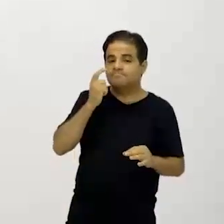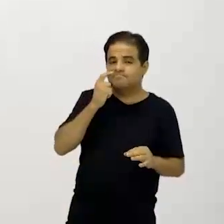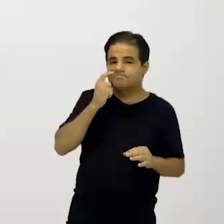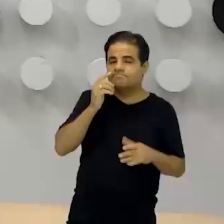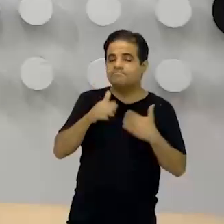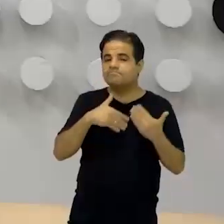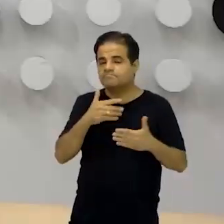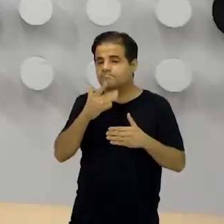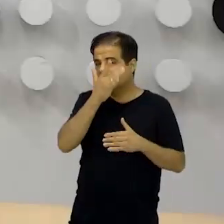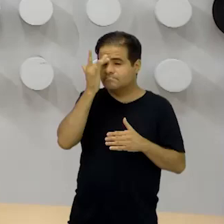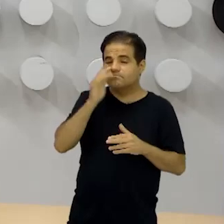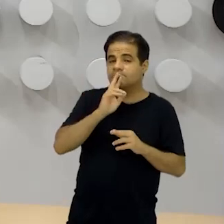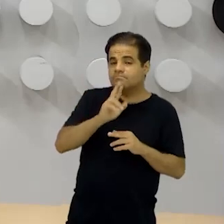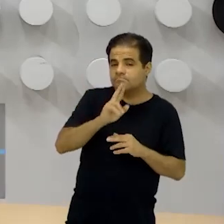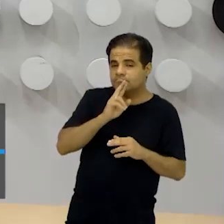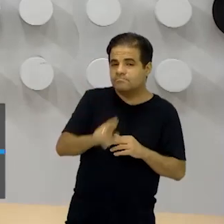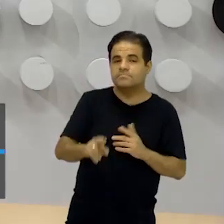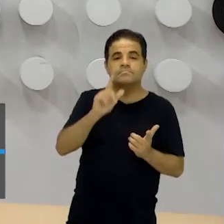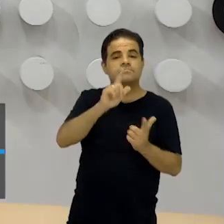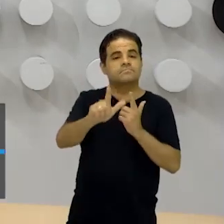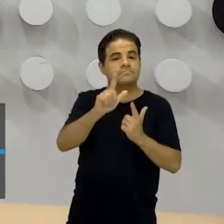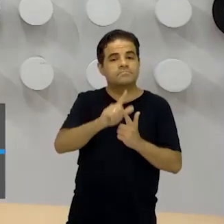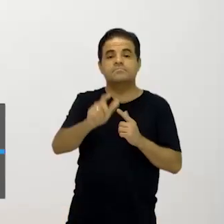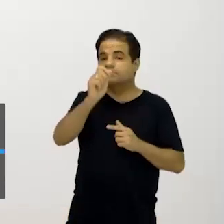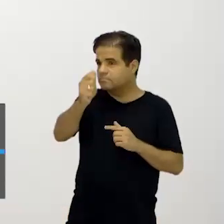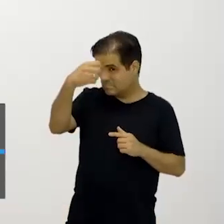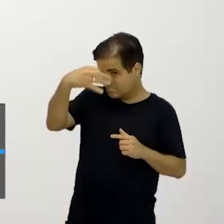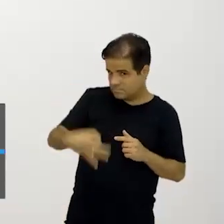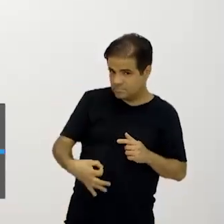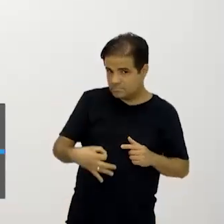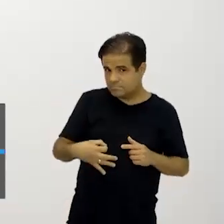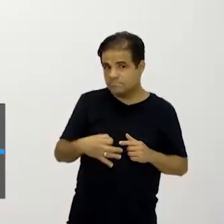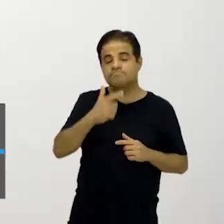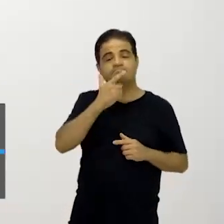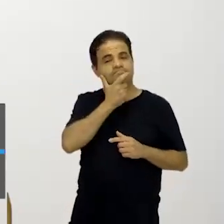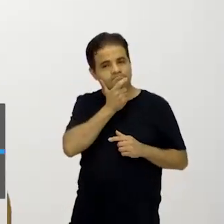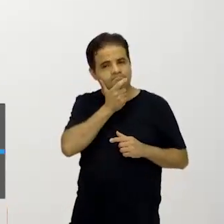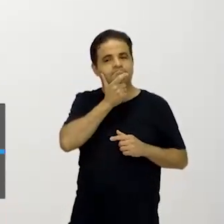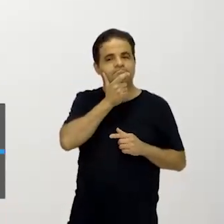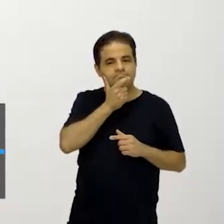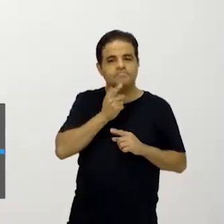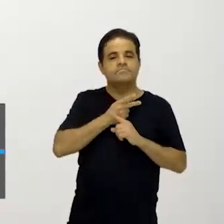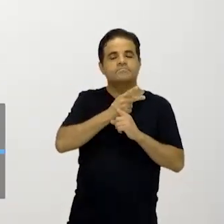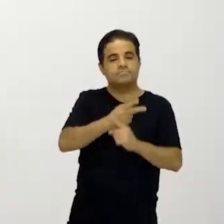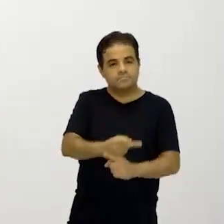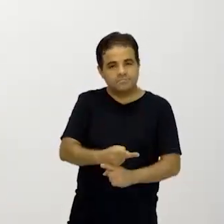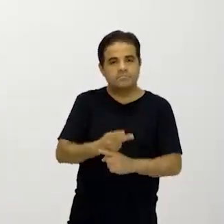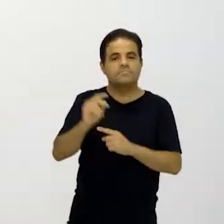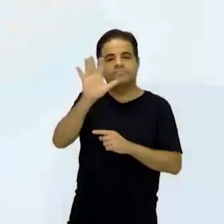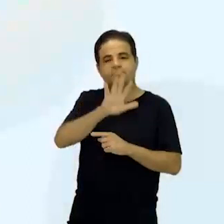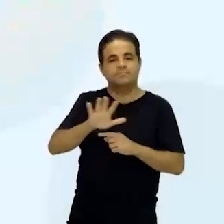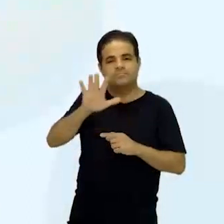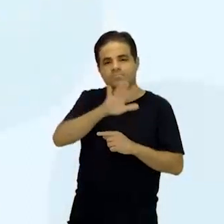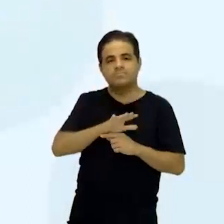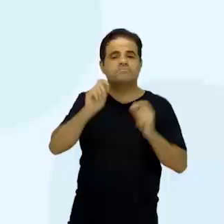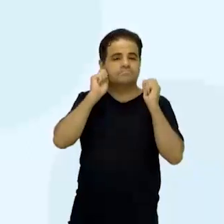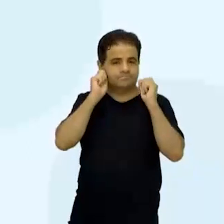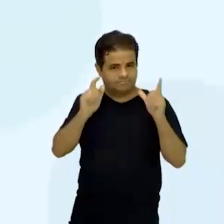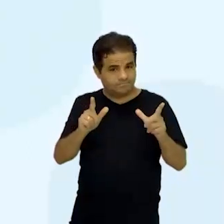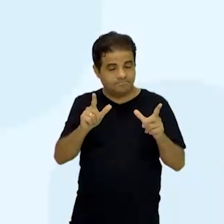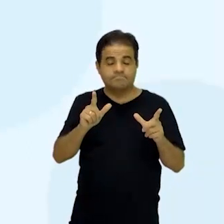já. Olha o pessoal respondendo aqui a letra A. Estão certos? A busca por uma nacional